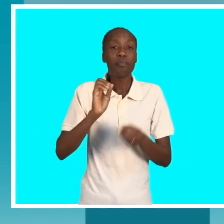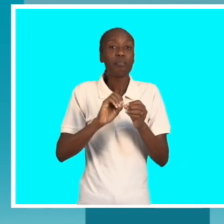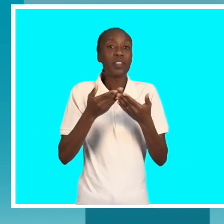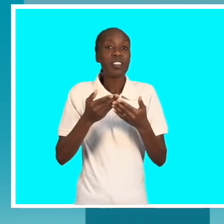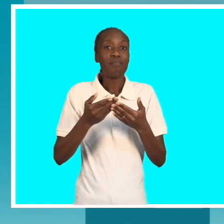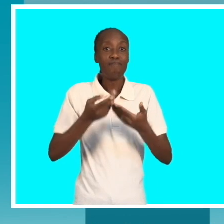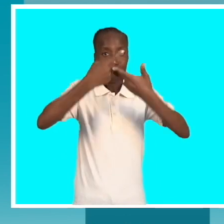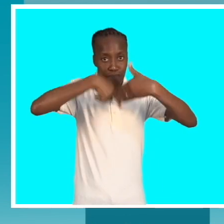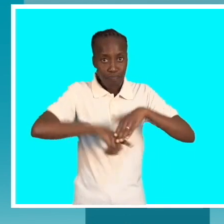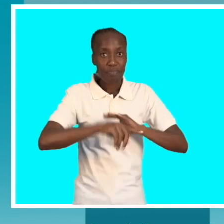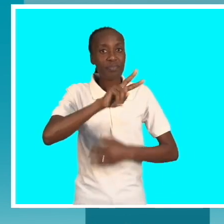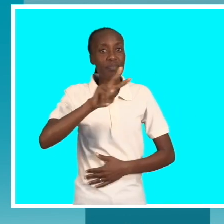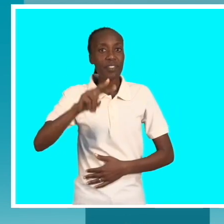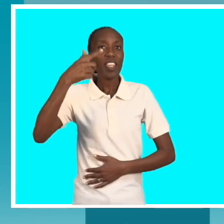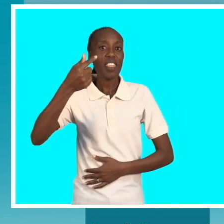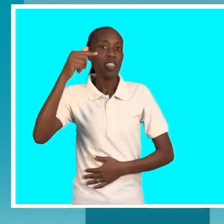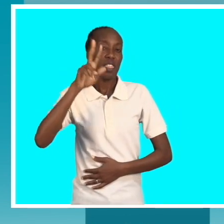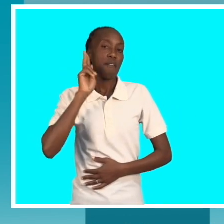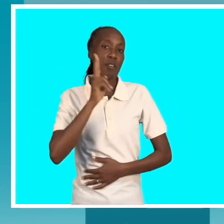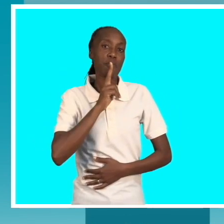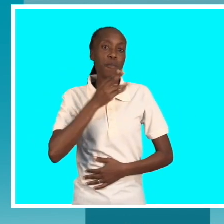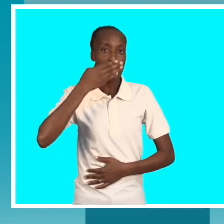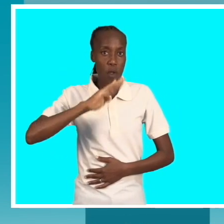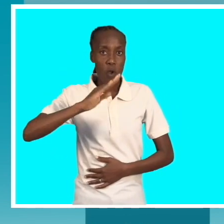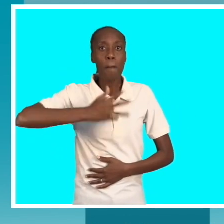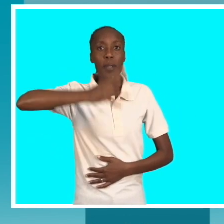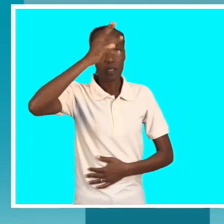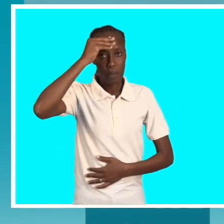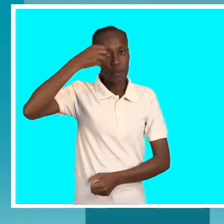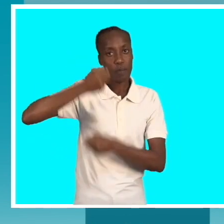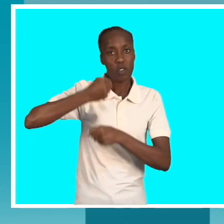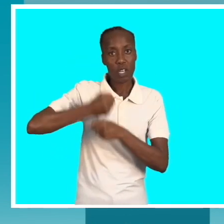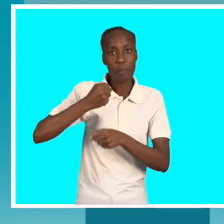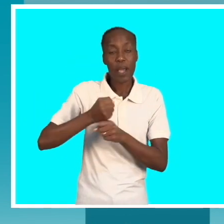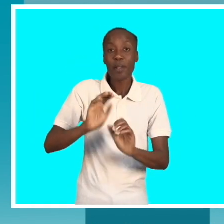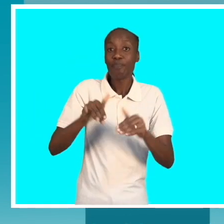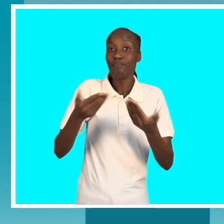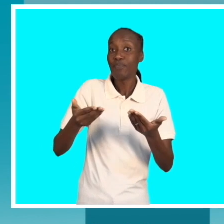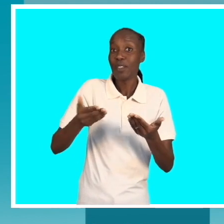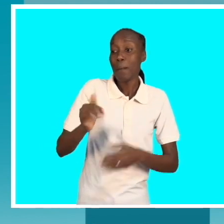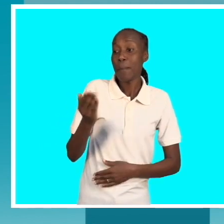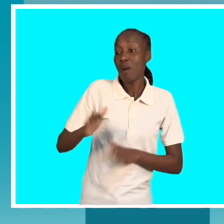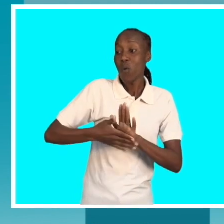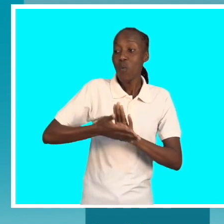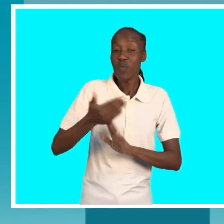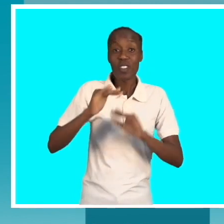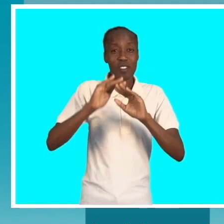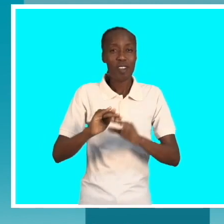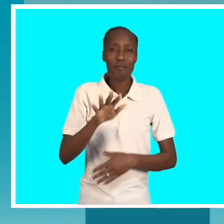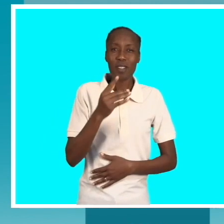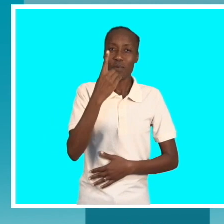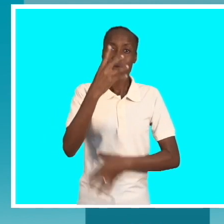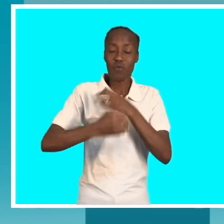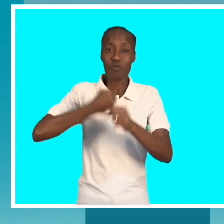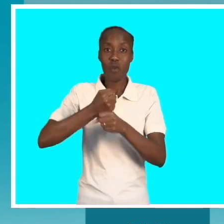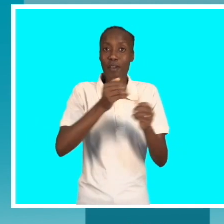visitou as trações da TV Sordo para melhor perceber os trabalhos, aliás, não só